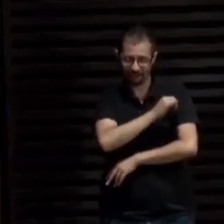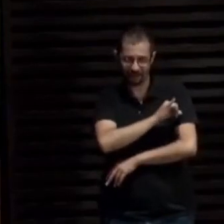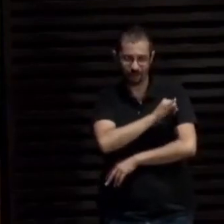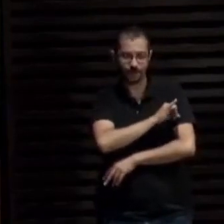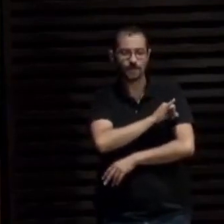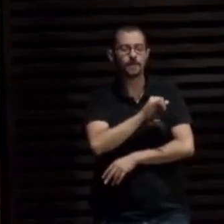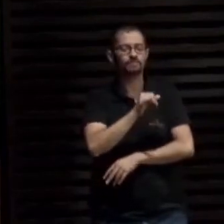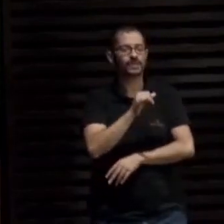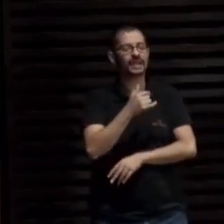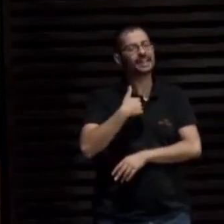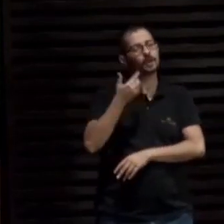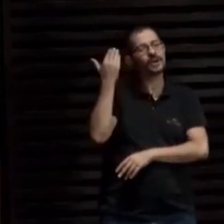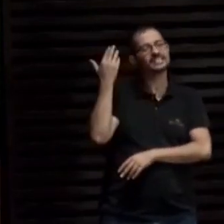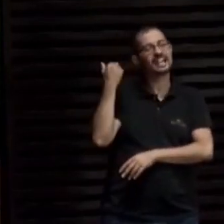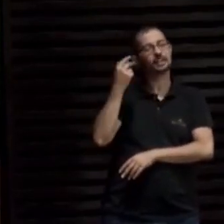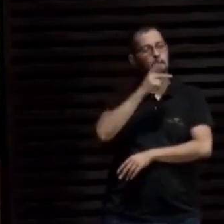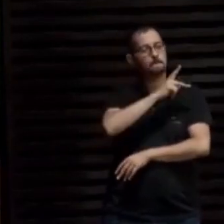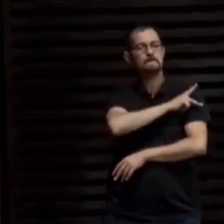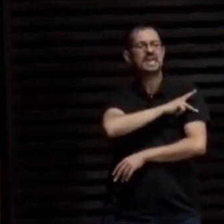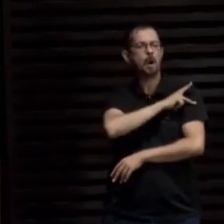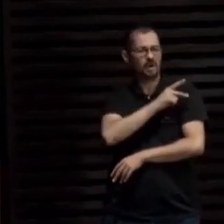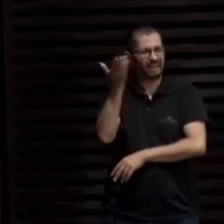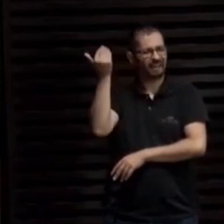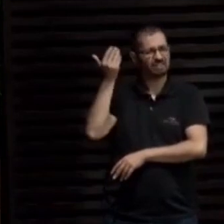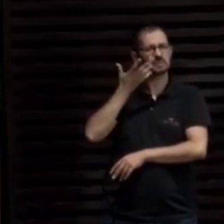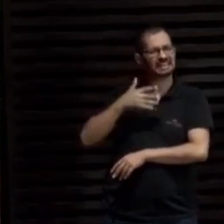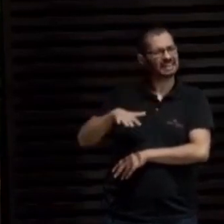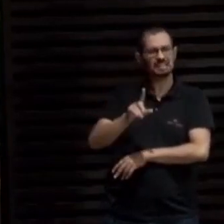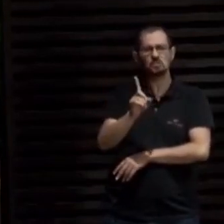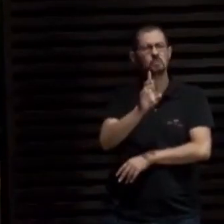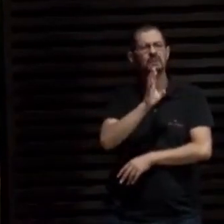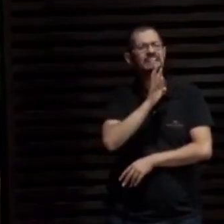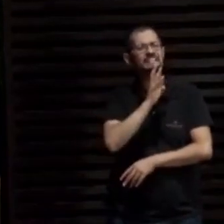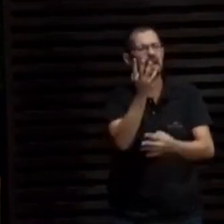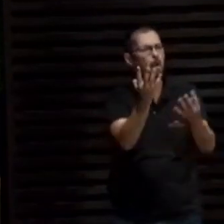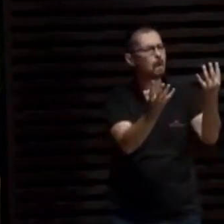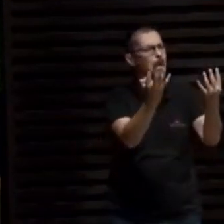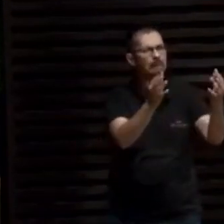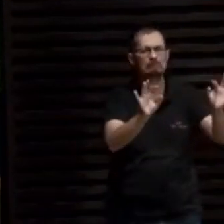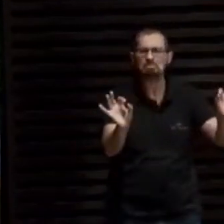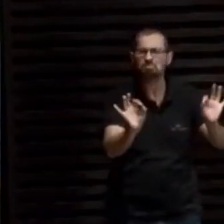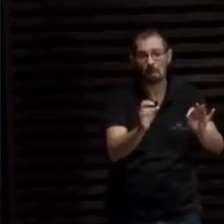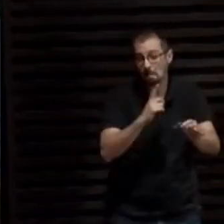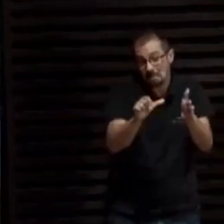quando a minha prima me levou na sala Cecília Meirelles, no Rio de Janeiro, para ouvir